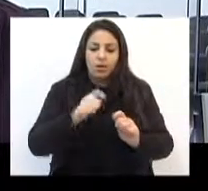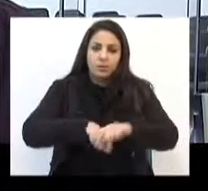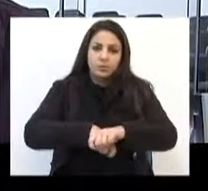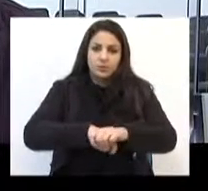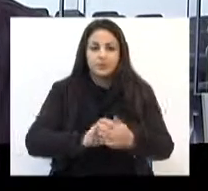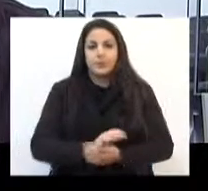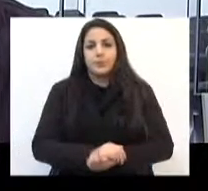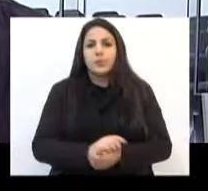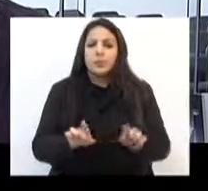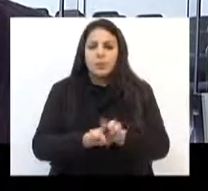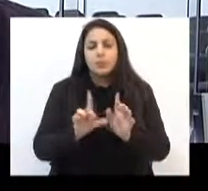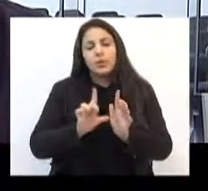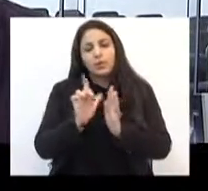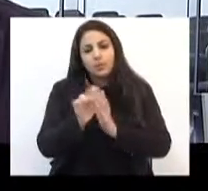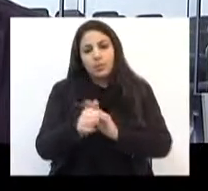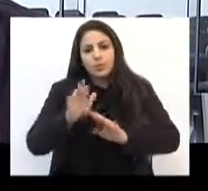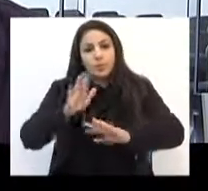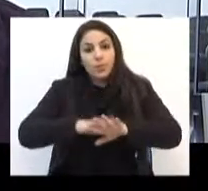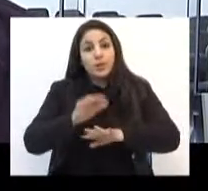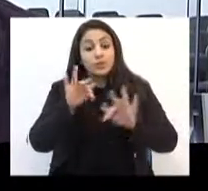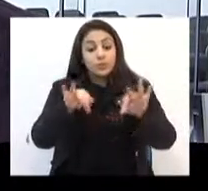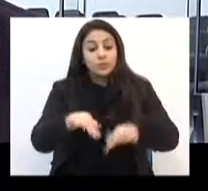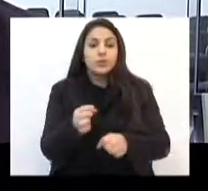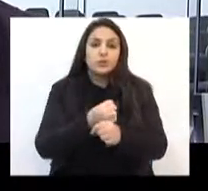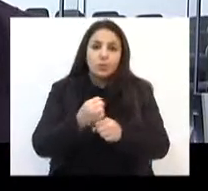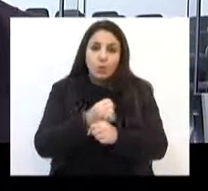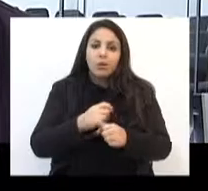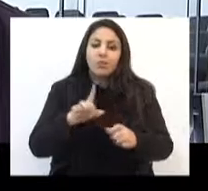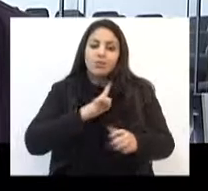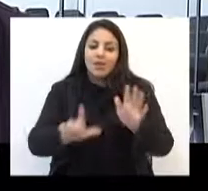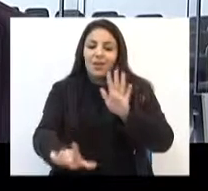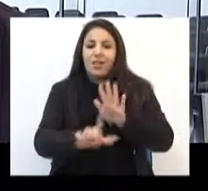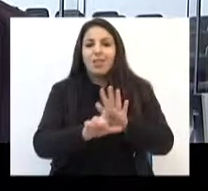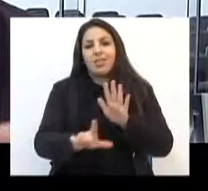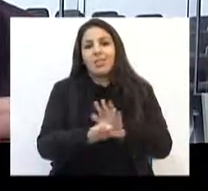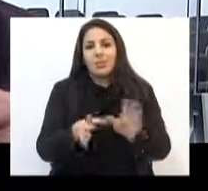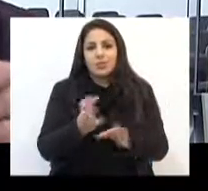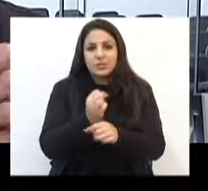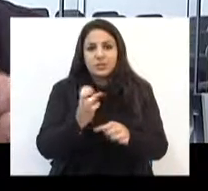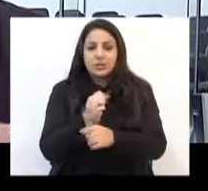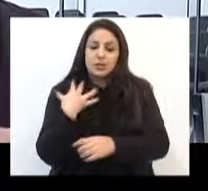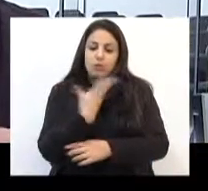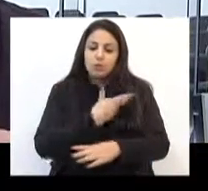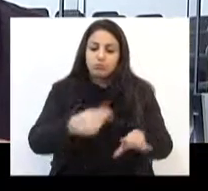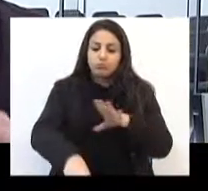de emenda, então colocar mais uma ou duas, entende? Então pode-se comprar mais de uma máquina para